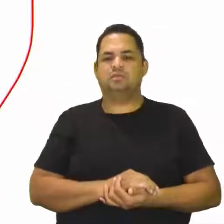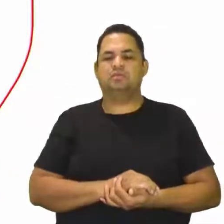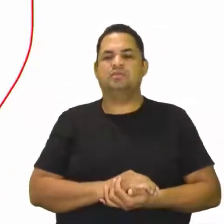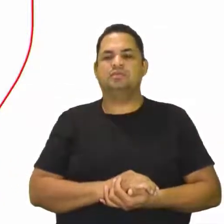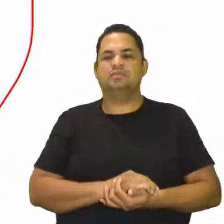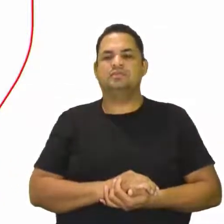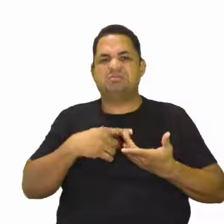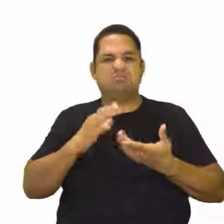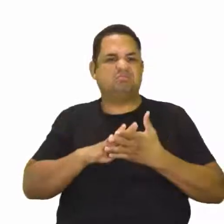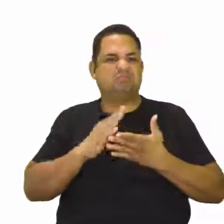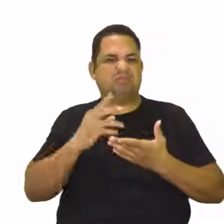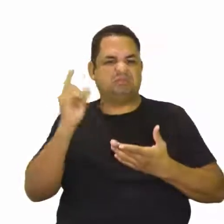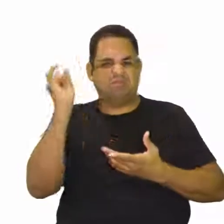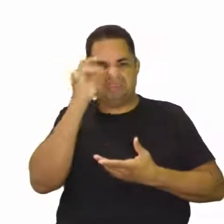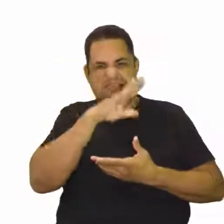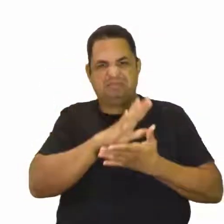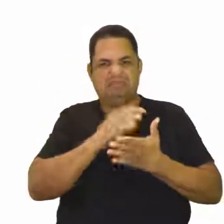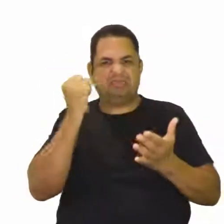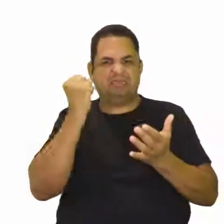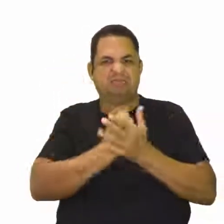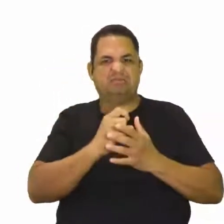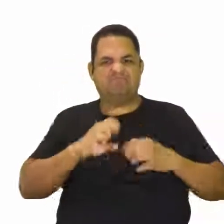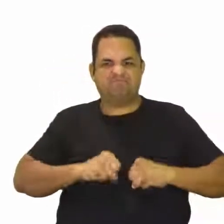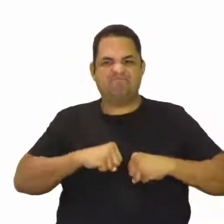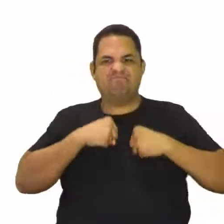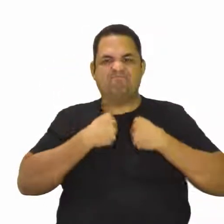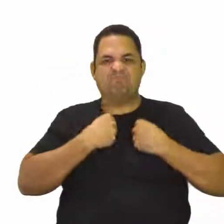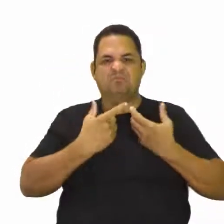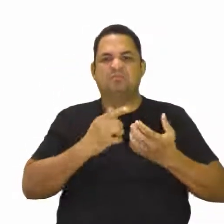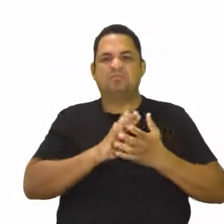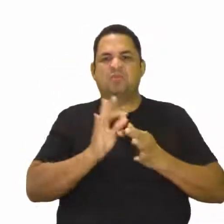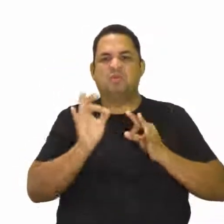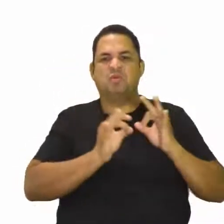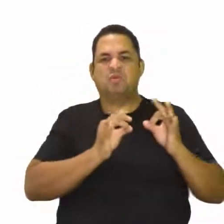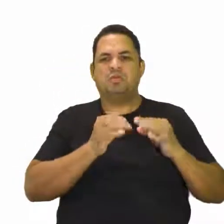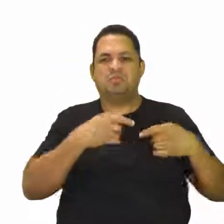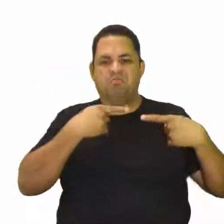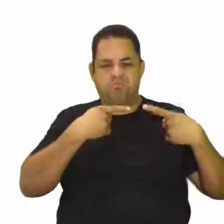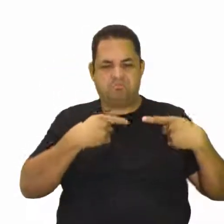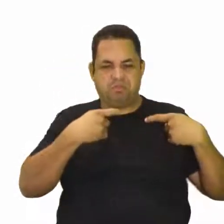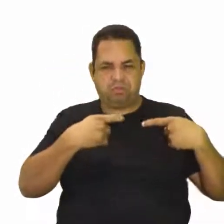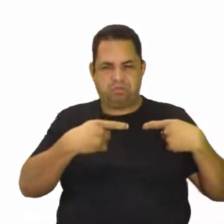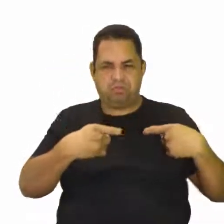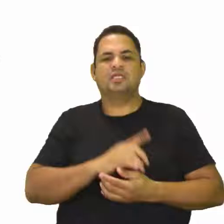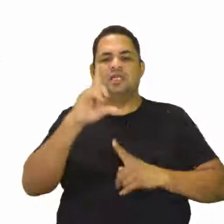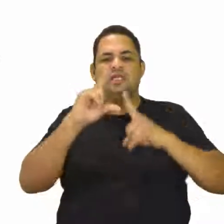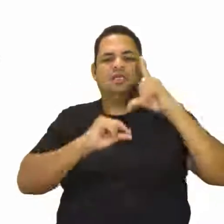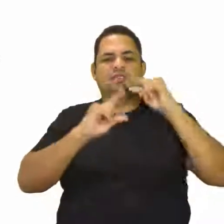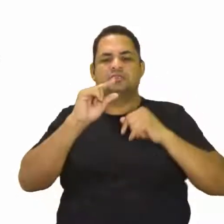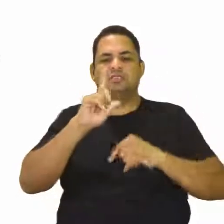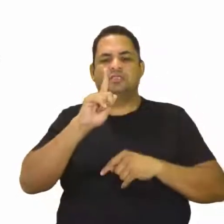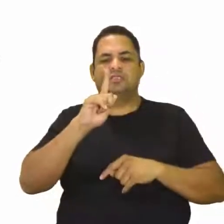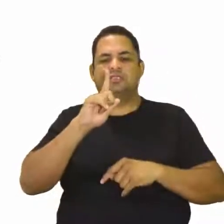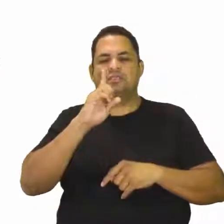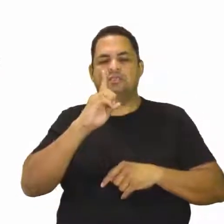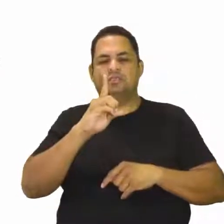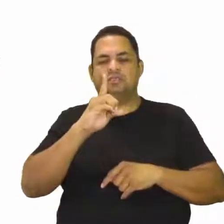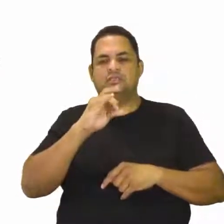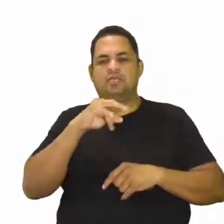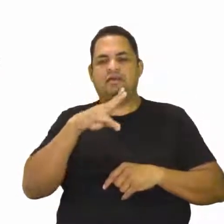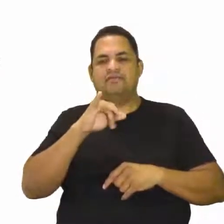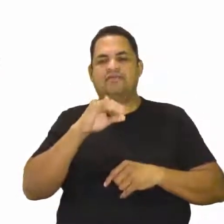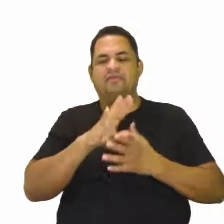Houve confronto armado contra grupos palestinos para expandir o território israelense, expulsando os árabes da